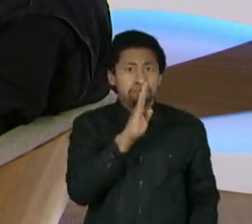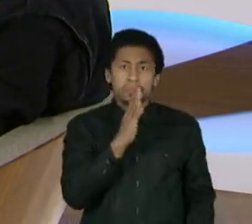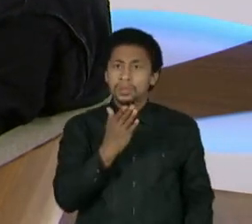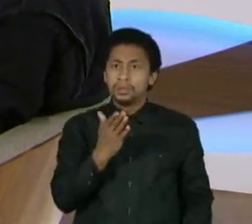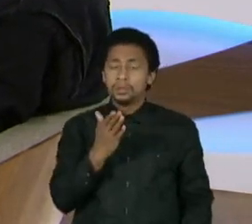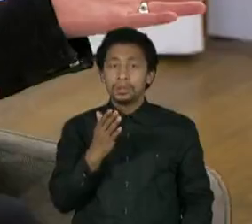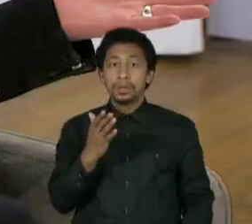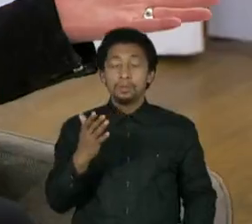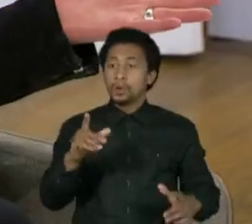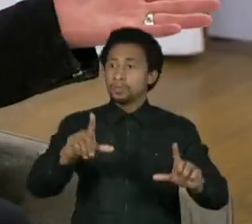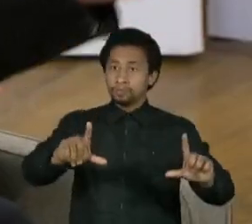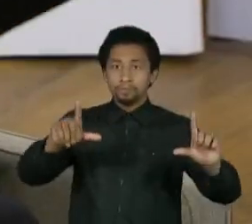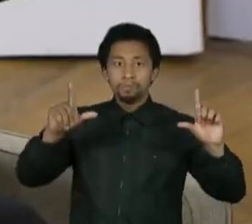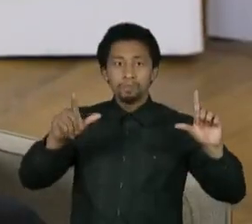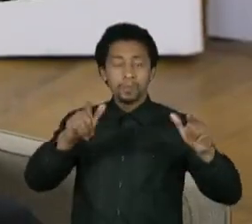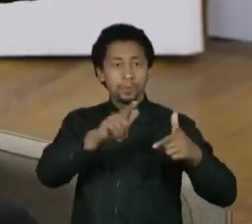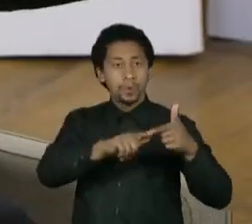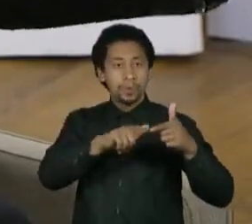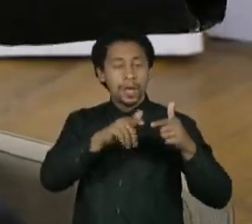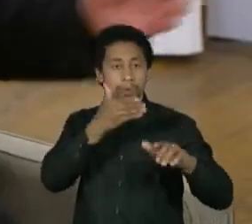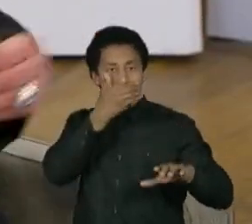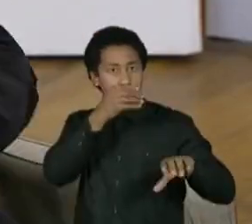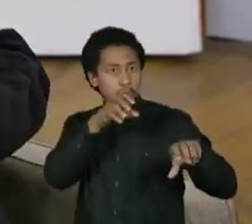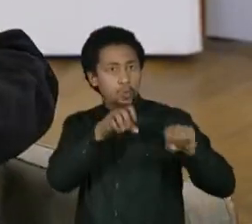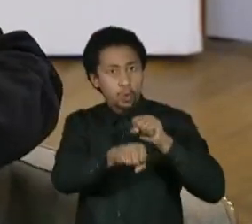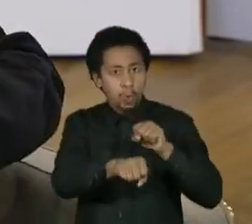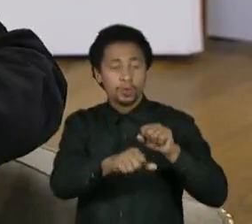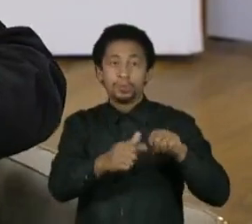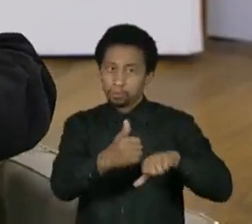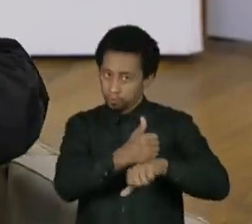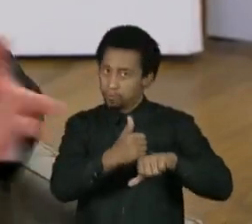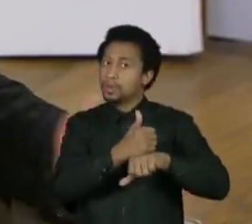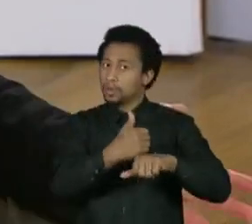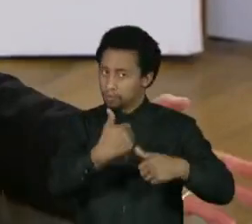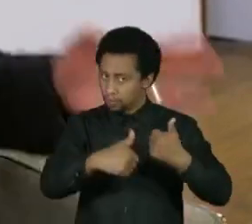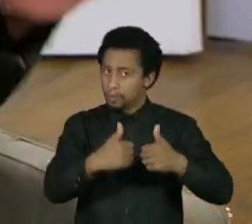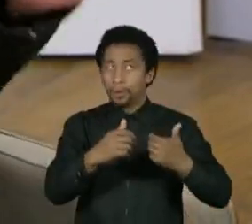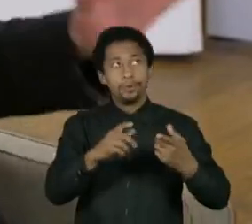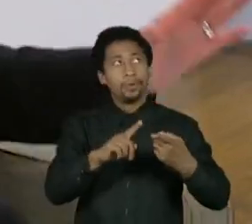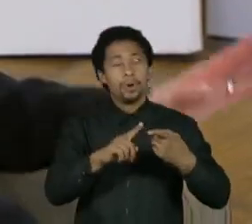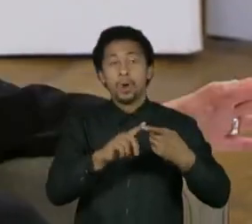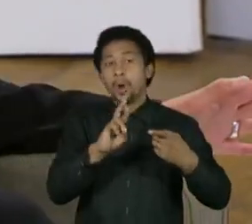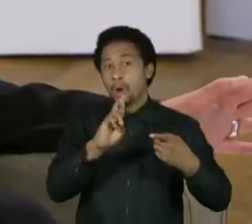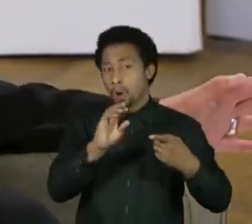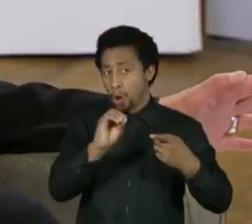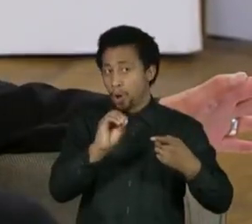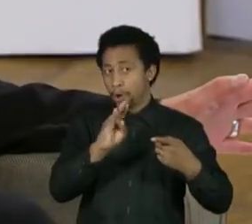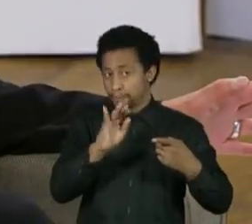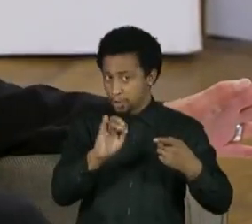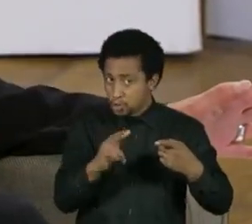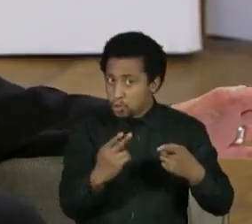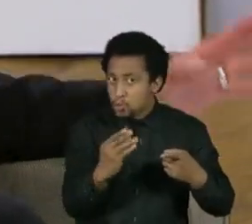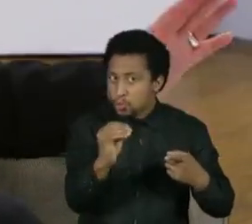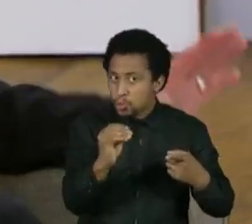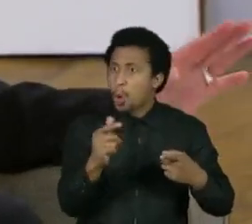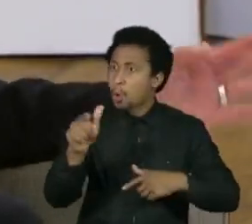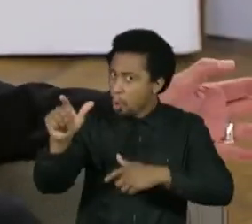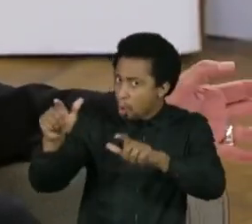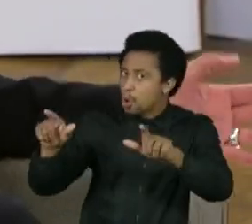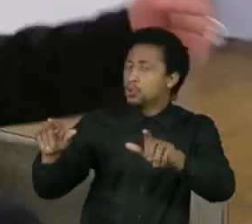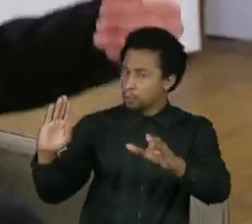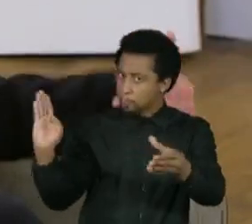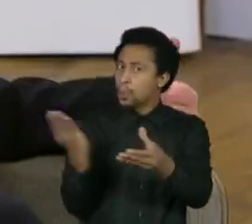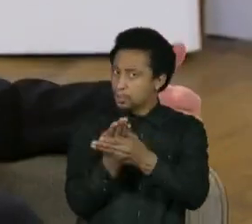de estupro de jogador de futebol, no caso do Robinho, foi condenado e outros tantos que estão sendo investigados, os jogadores sem falar nada. Quer dizer,